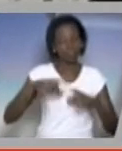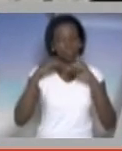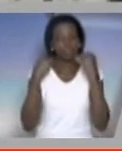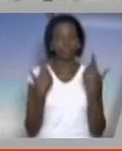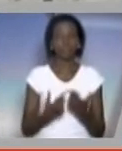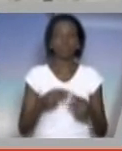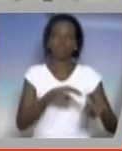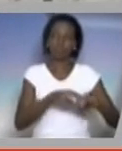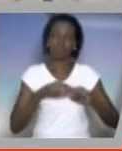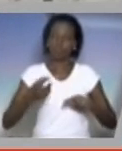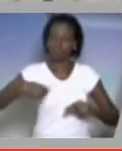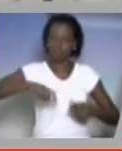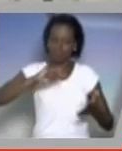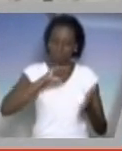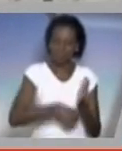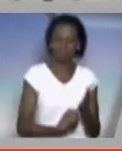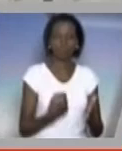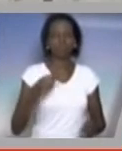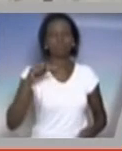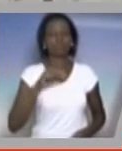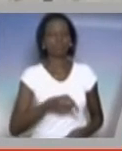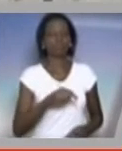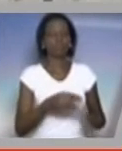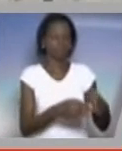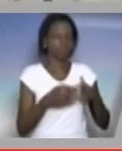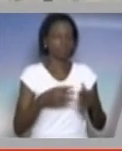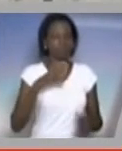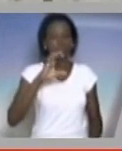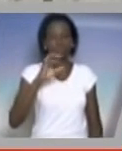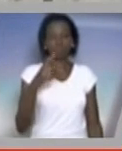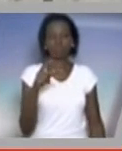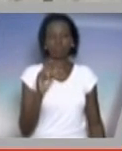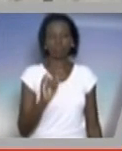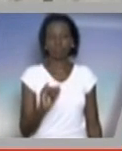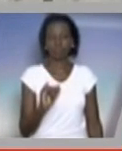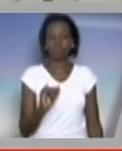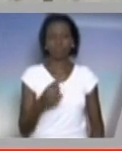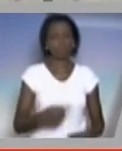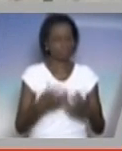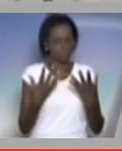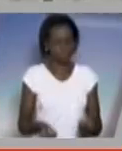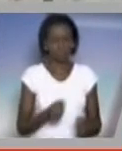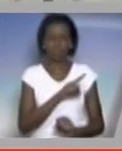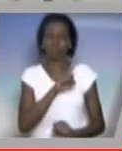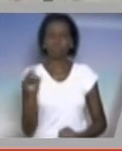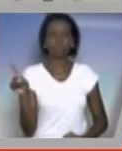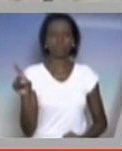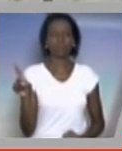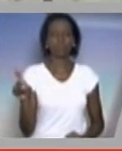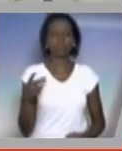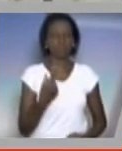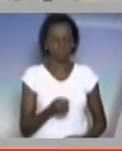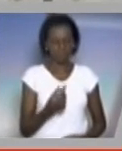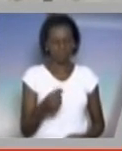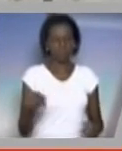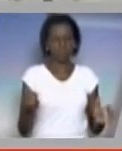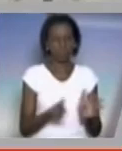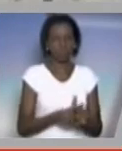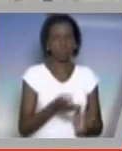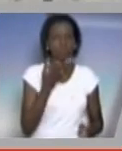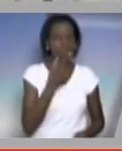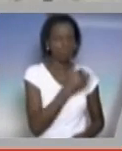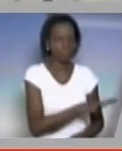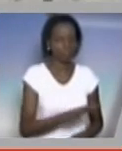nós assinamos aqui o pedido de CPI, porque é inconcebível, inconcebível que o dinheiro da merenda